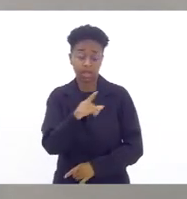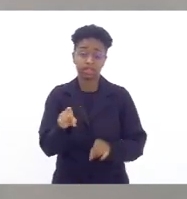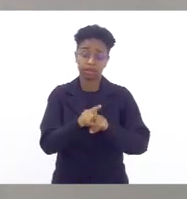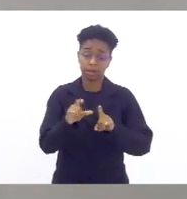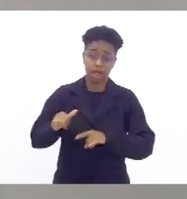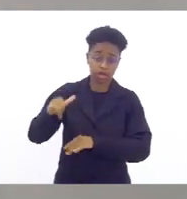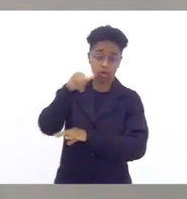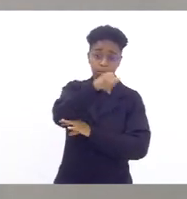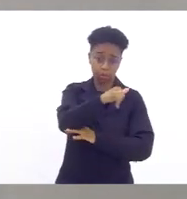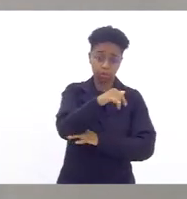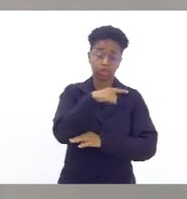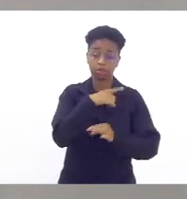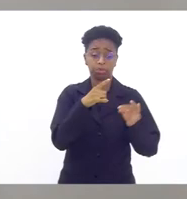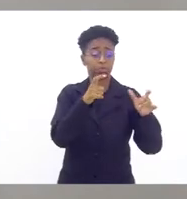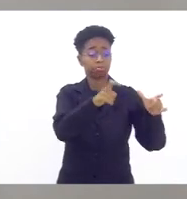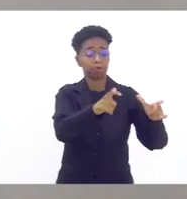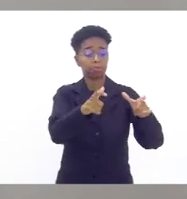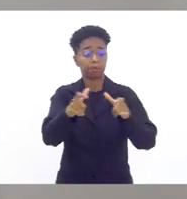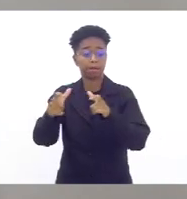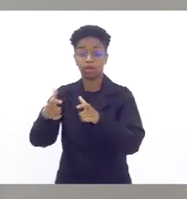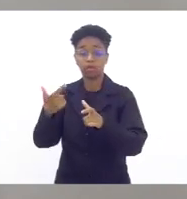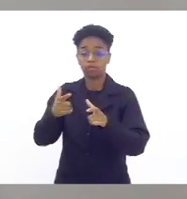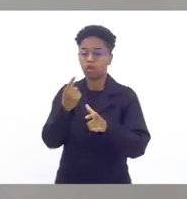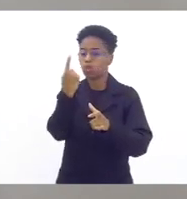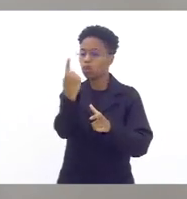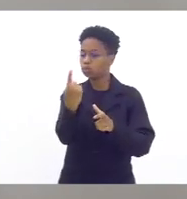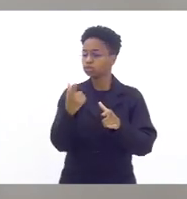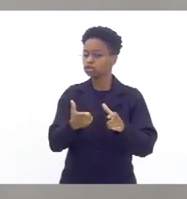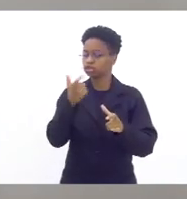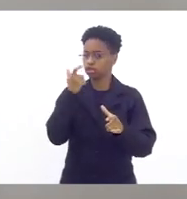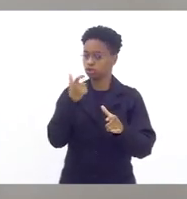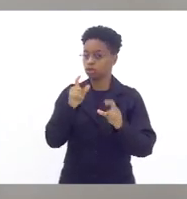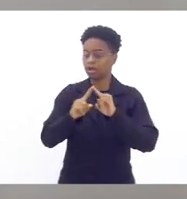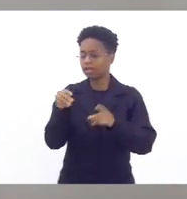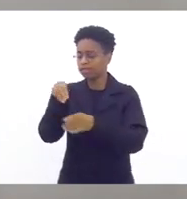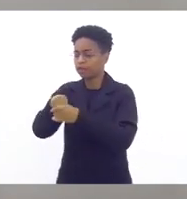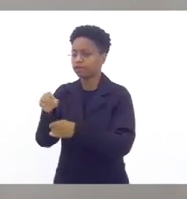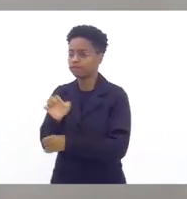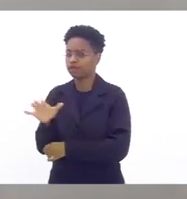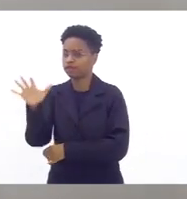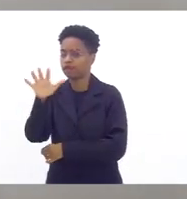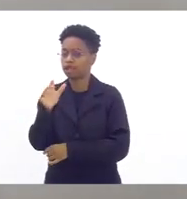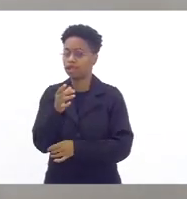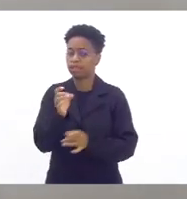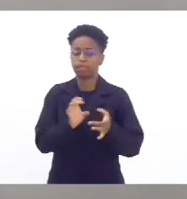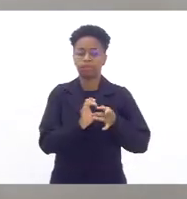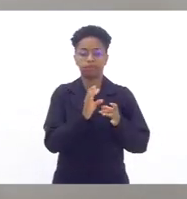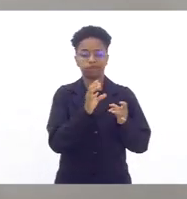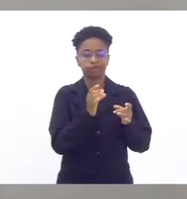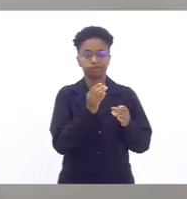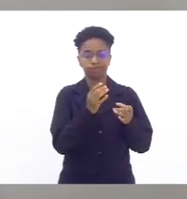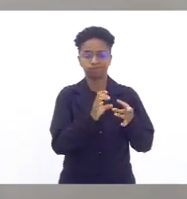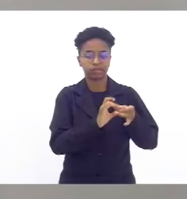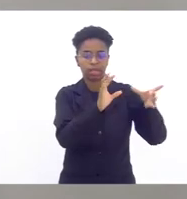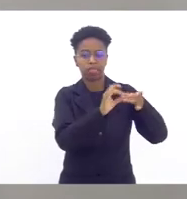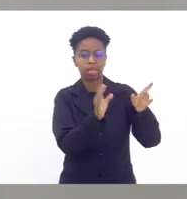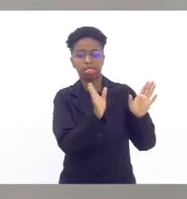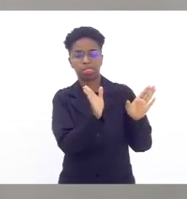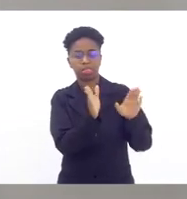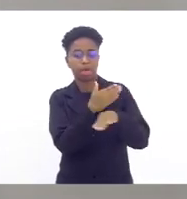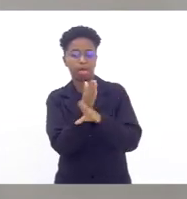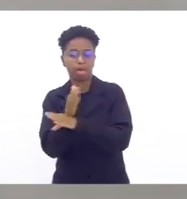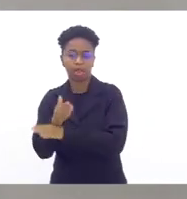aeroporto passa em todos os lugares onde não tem um tiro e aí quando chega dentro da favela que todo mundo Deixou passar essas pessoas continuam sendo